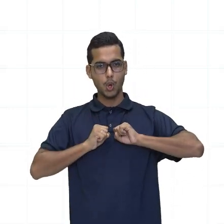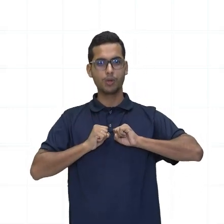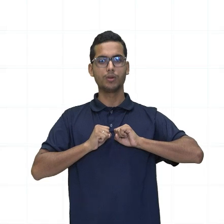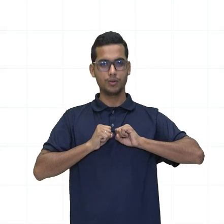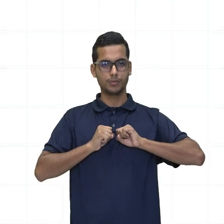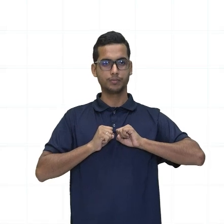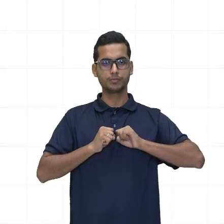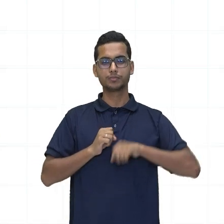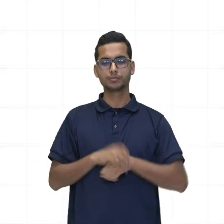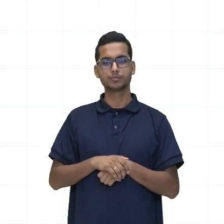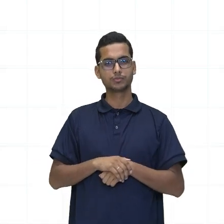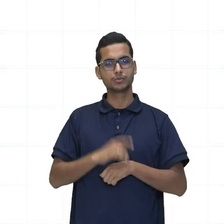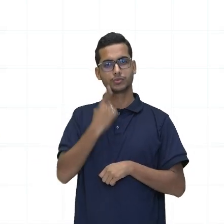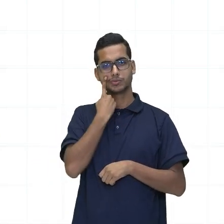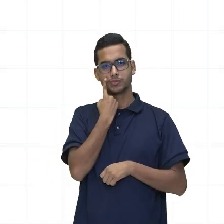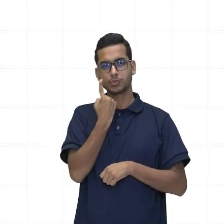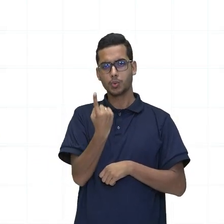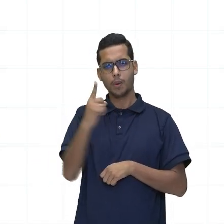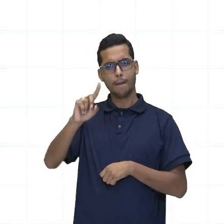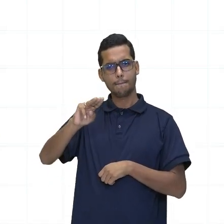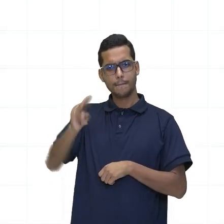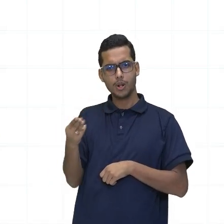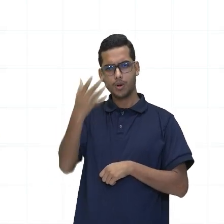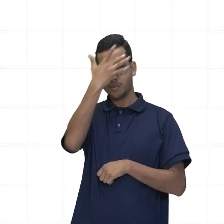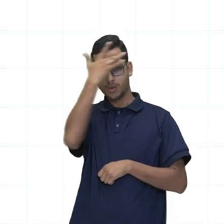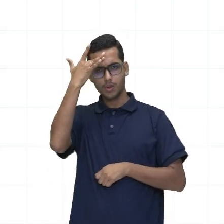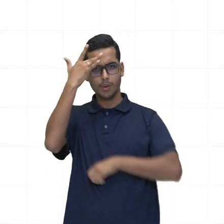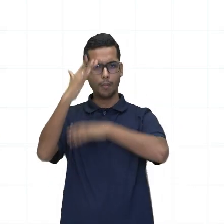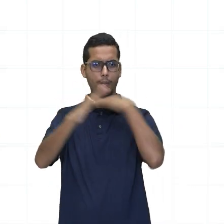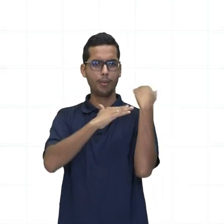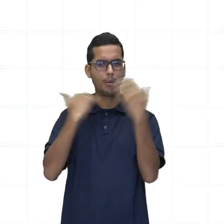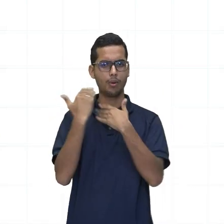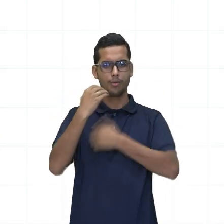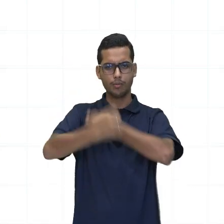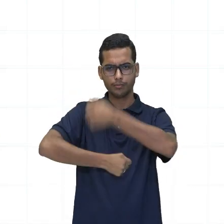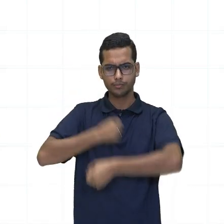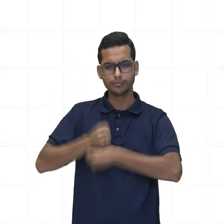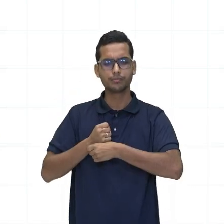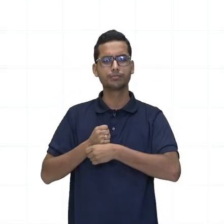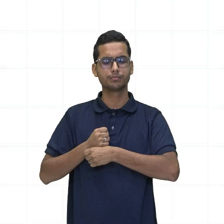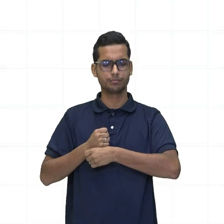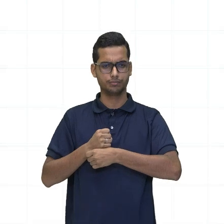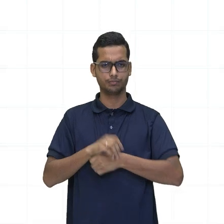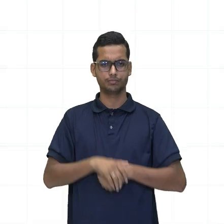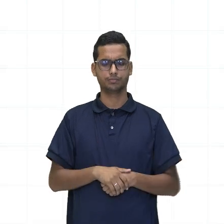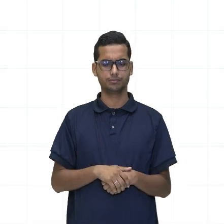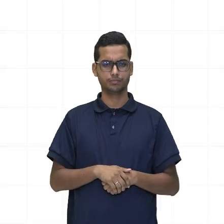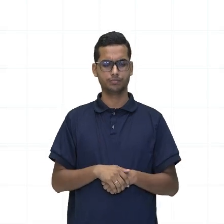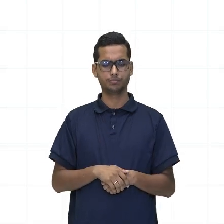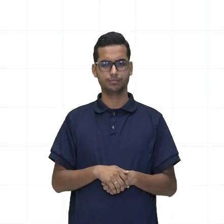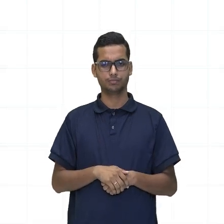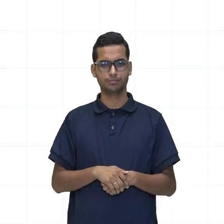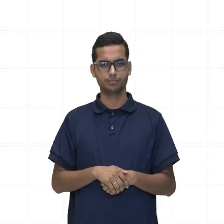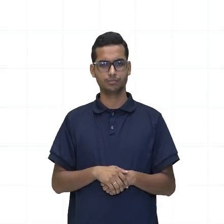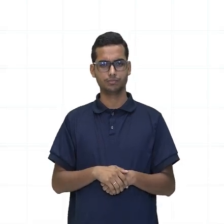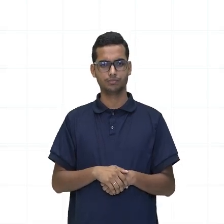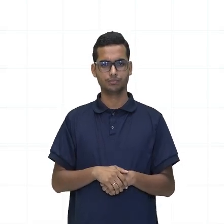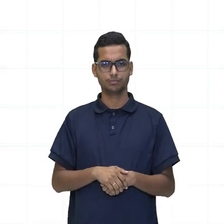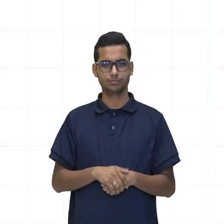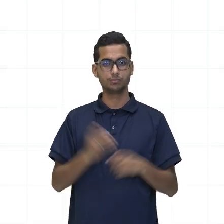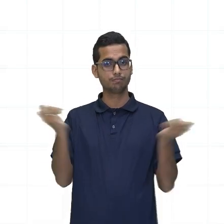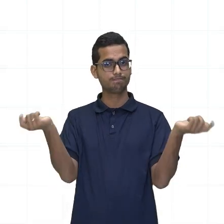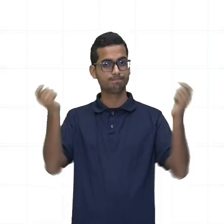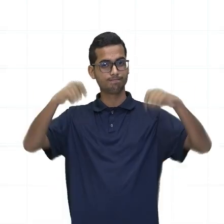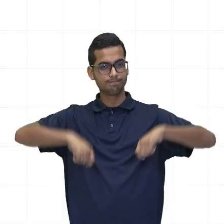infecciosas, causando mais de 1 milhão de mortes anualmente. Então, nós vemos aí que elas podem, né, ser a causa